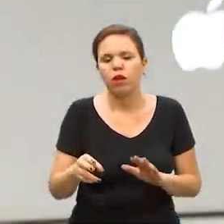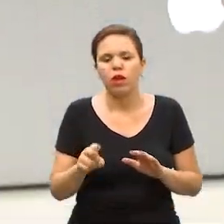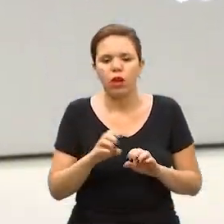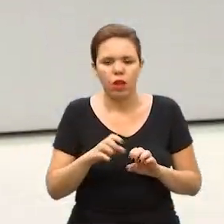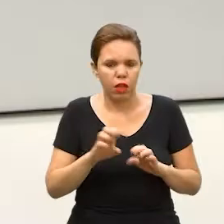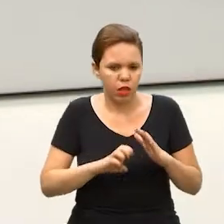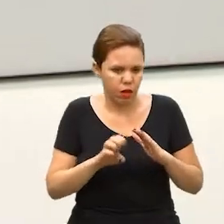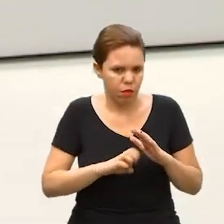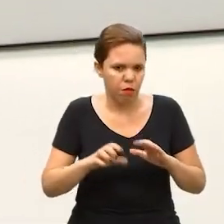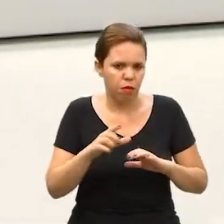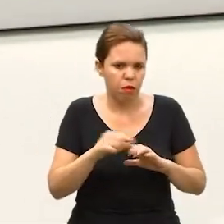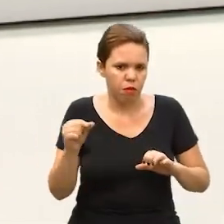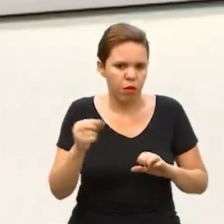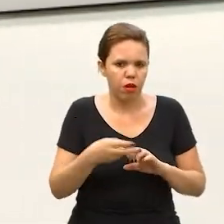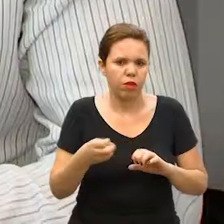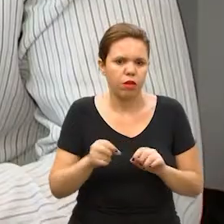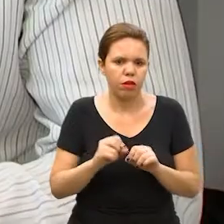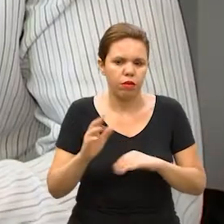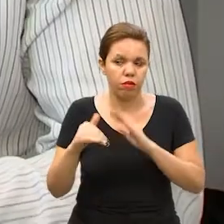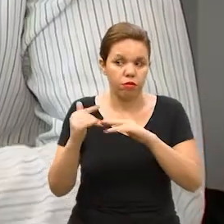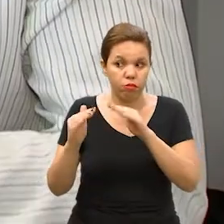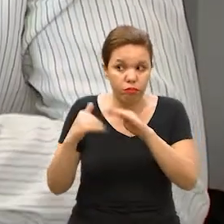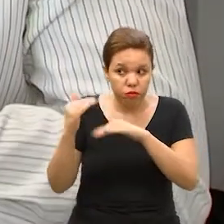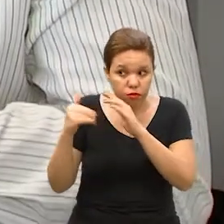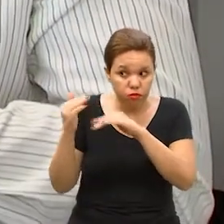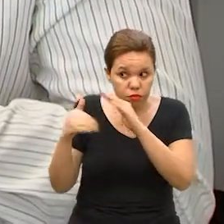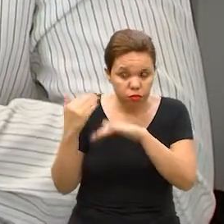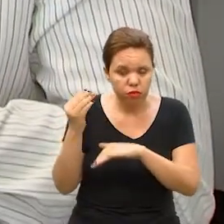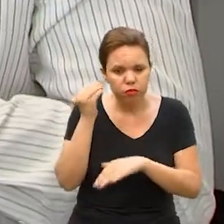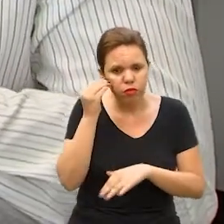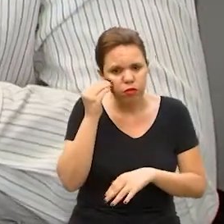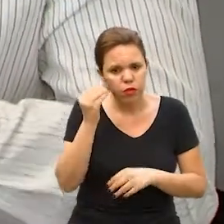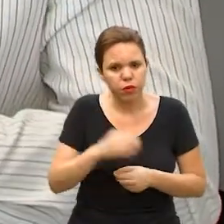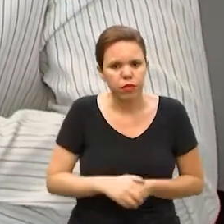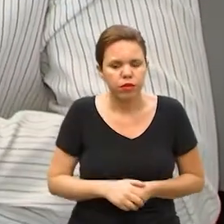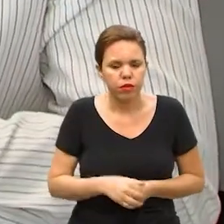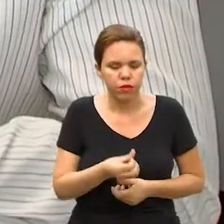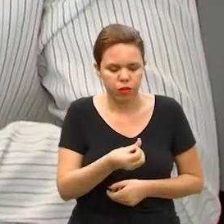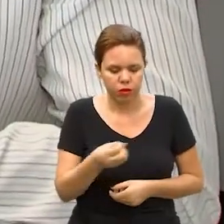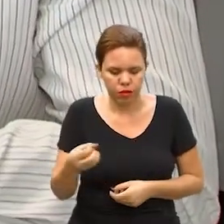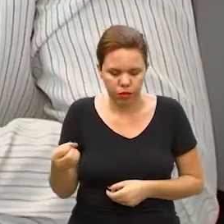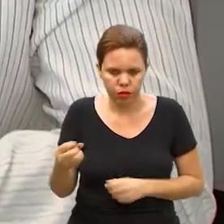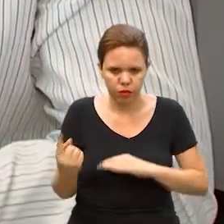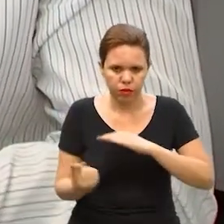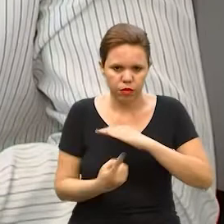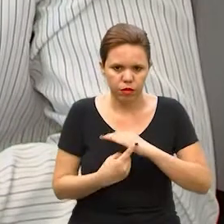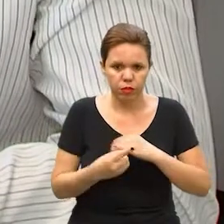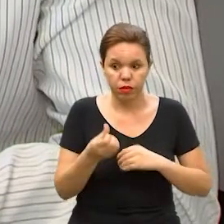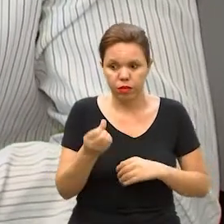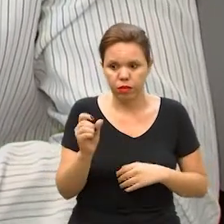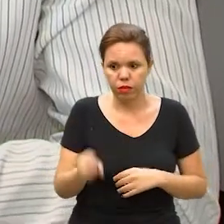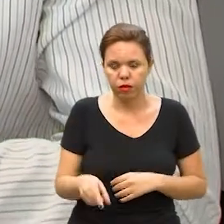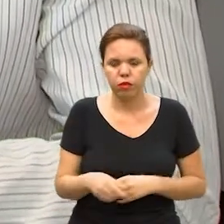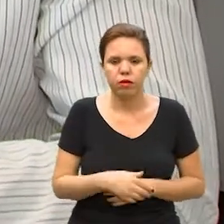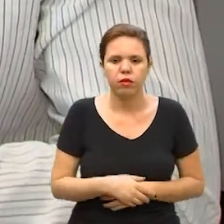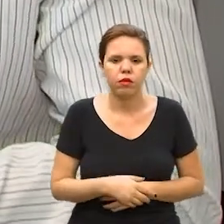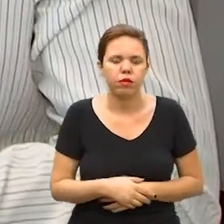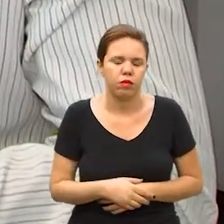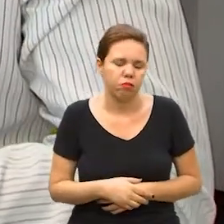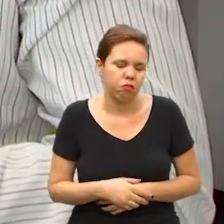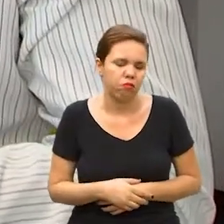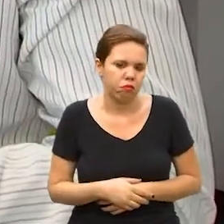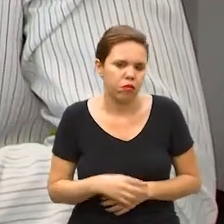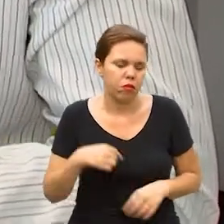fase que se chama de escalável. E agora a gente está tentando sair de 600 clientes para 6 mil, né? Então,